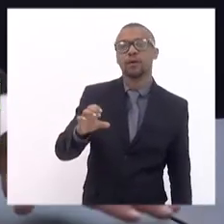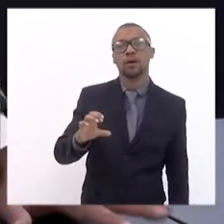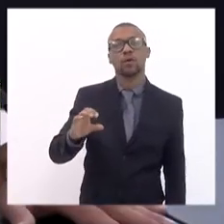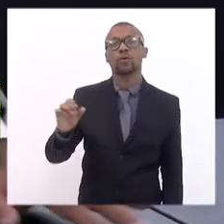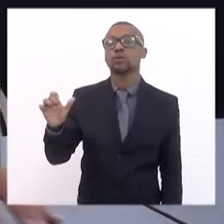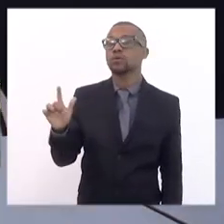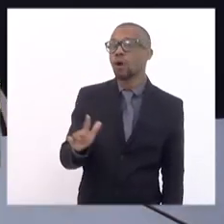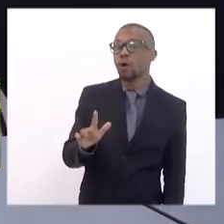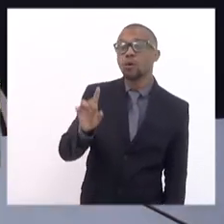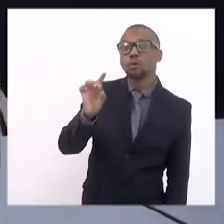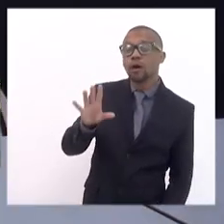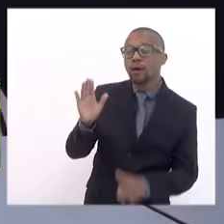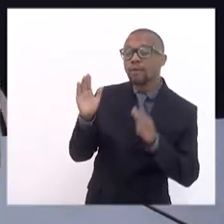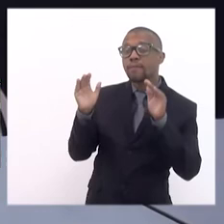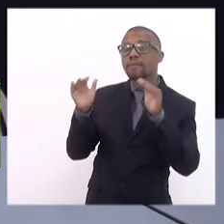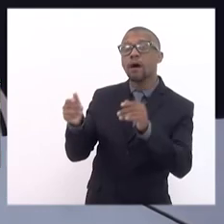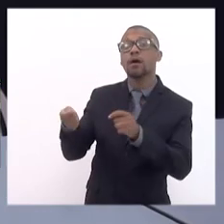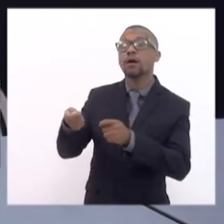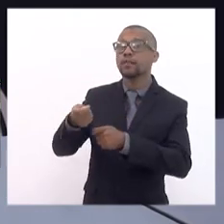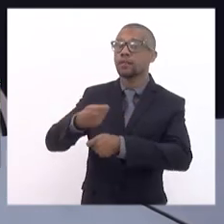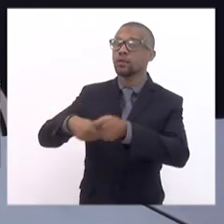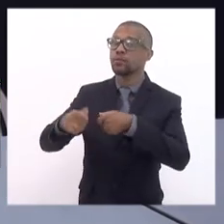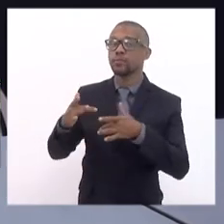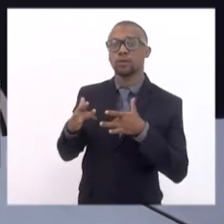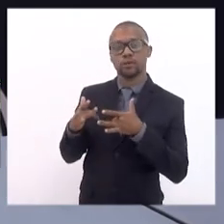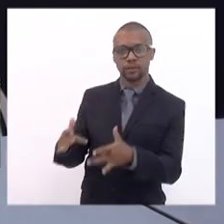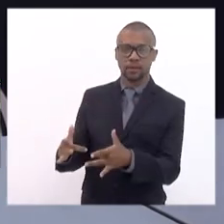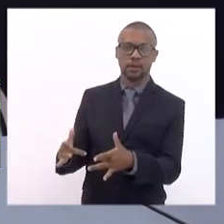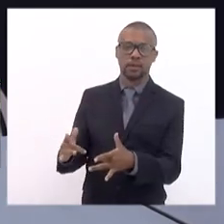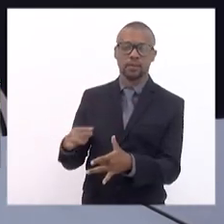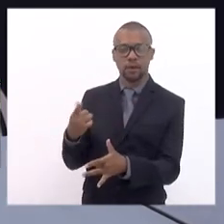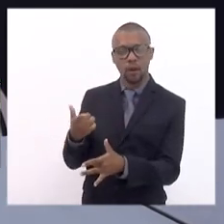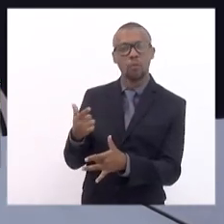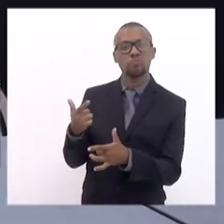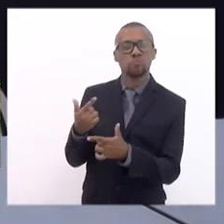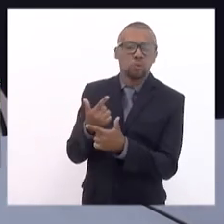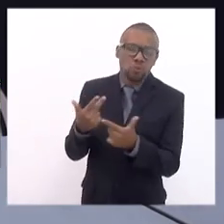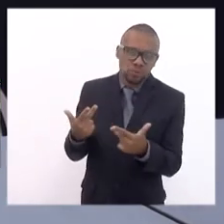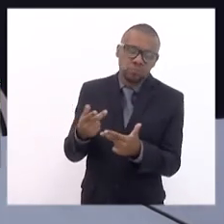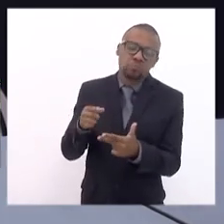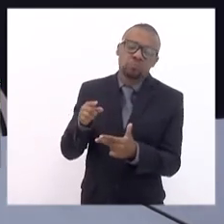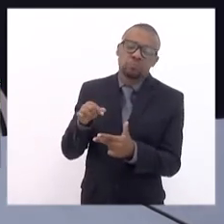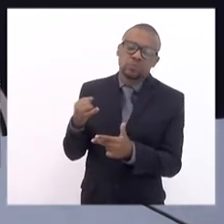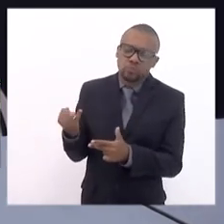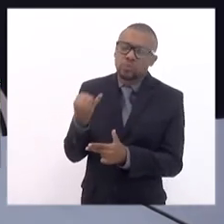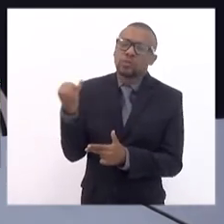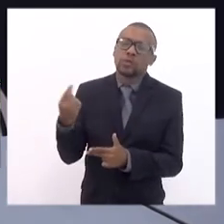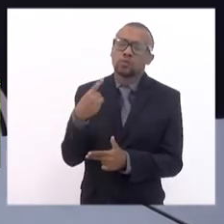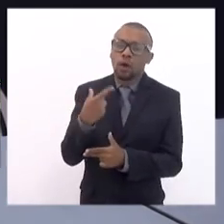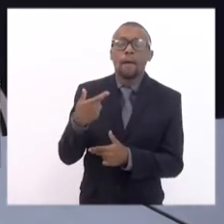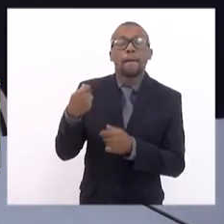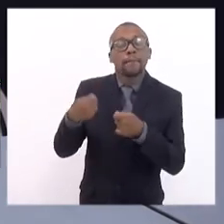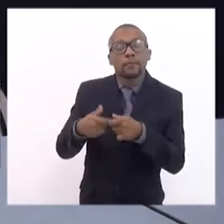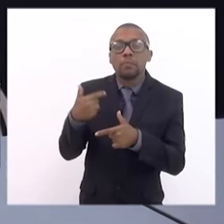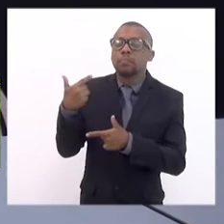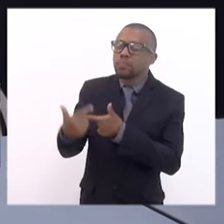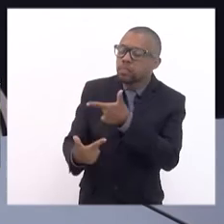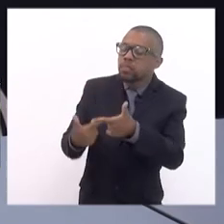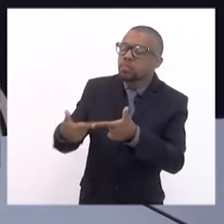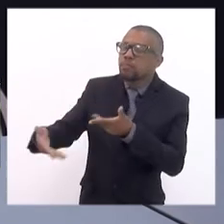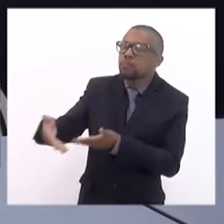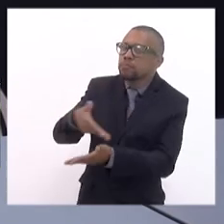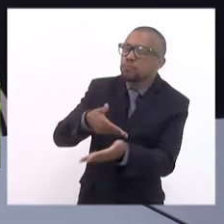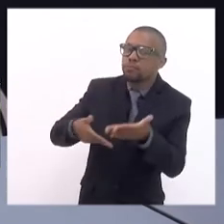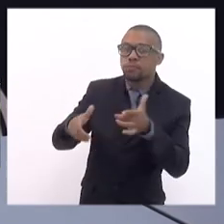Apenas para a economia solidária. É um, certo, ponto crítico que a gente precisa atuar de forma mais dinâmica e realmente ser